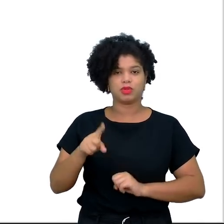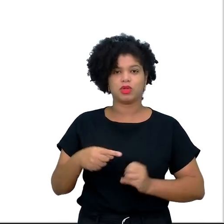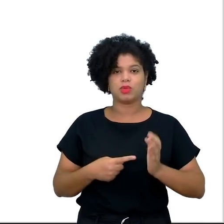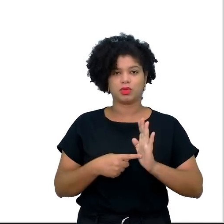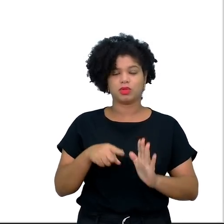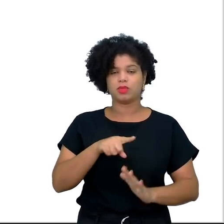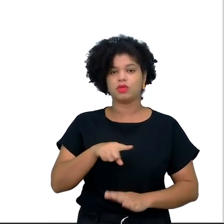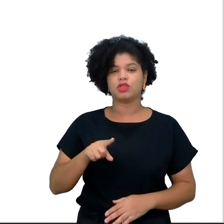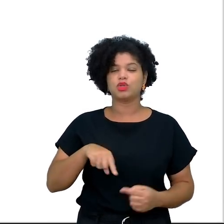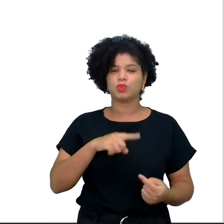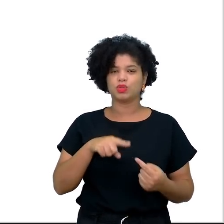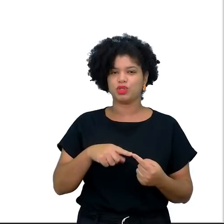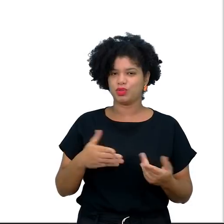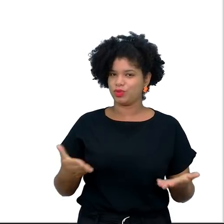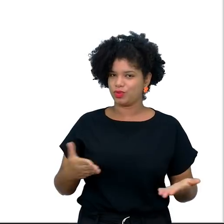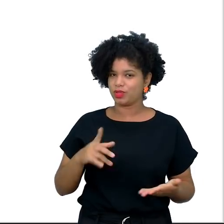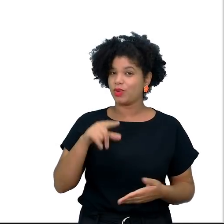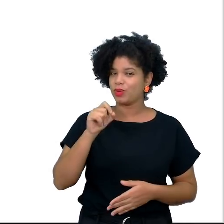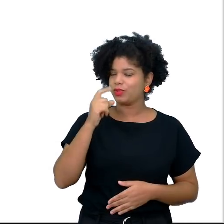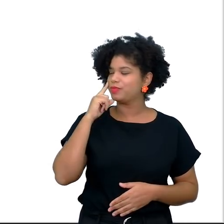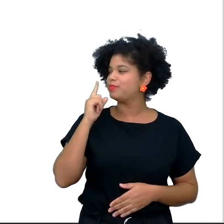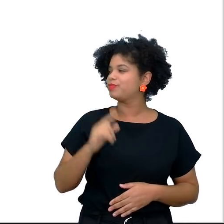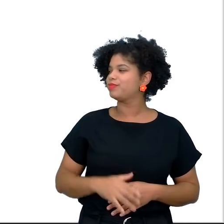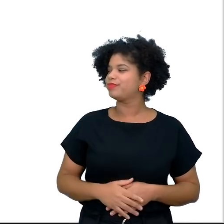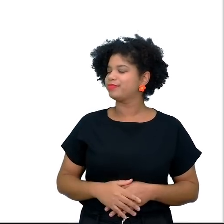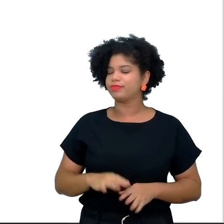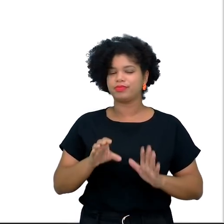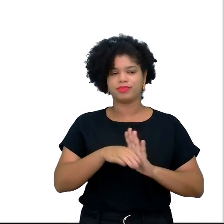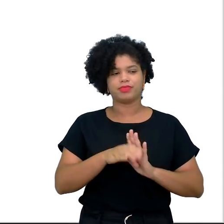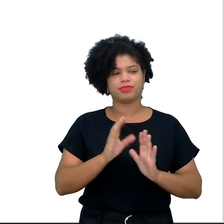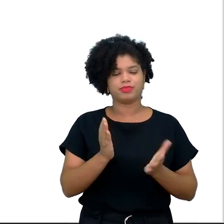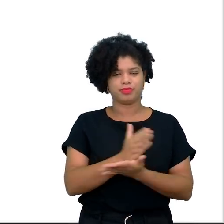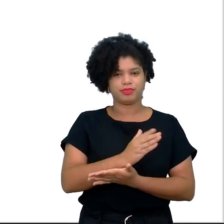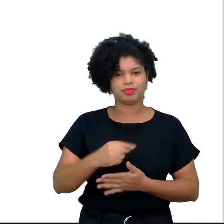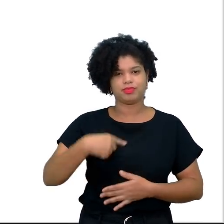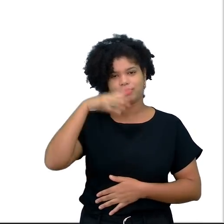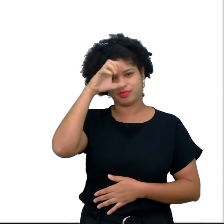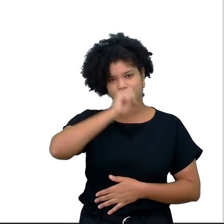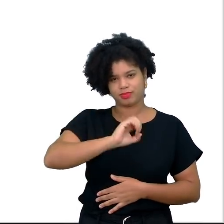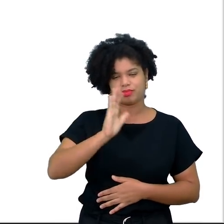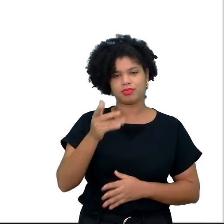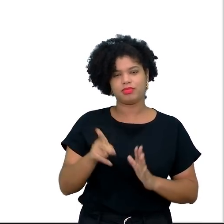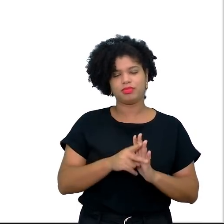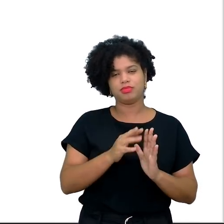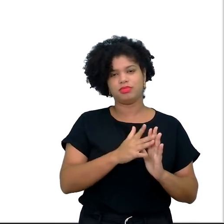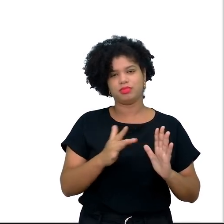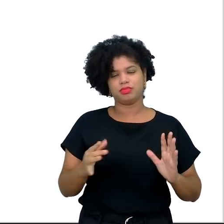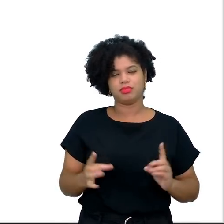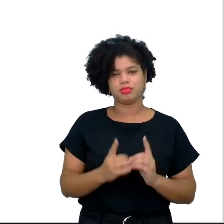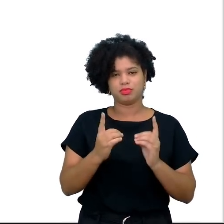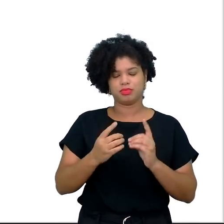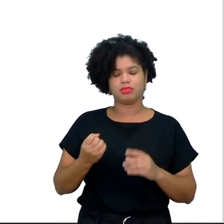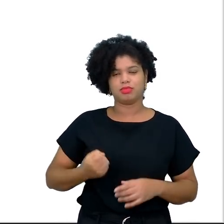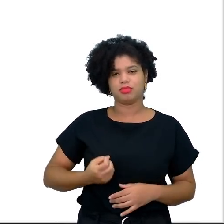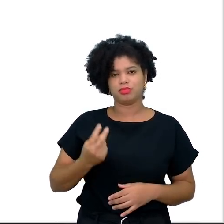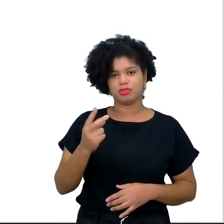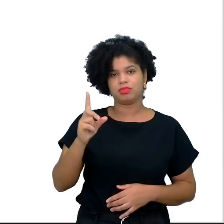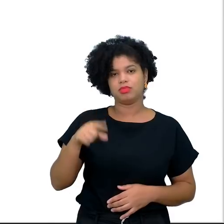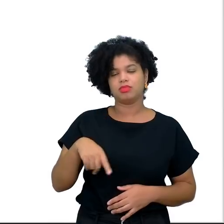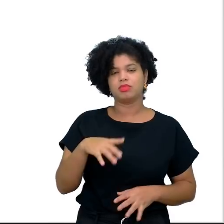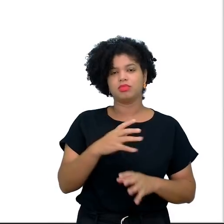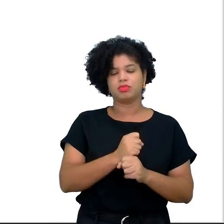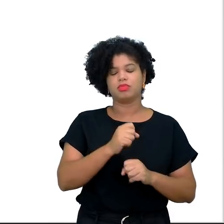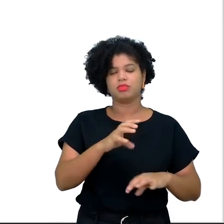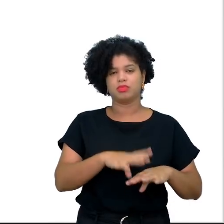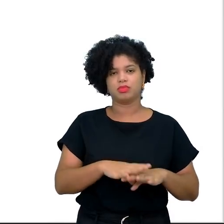os objetivos, que é recuperar alguns conceitos que trabalhamos na sequência didática 2, né, sobre o pensamento aritmético